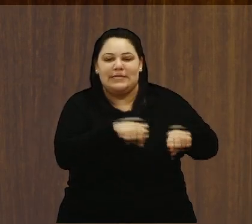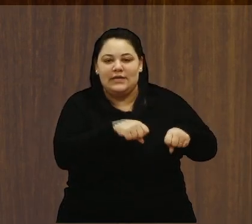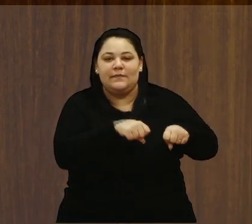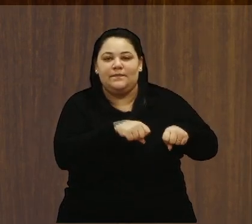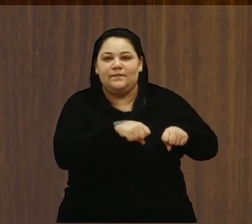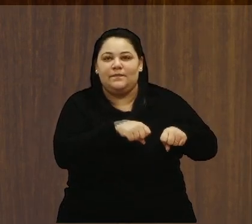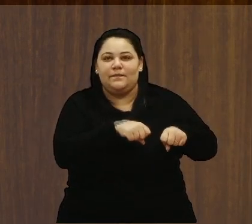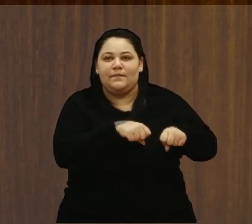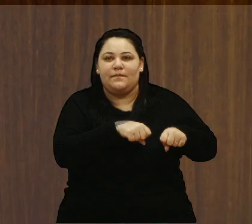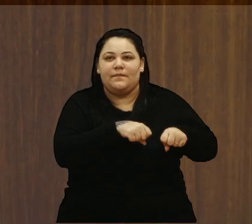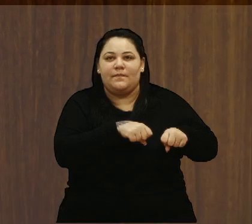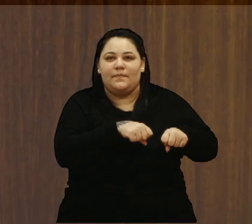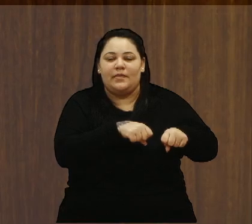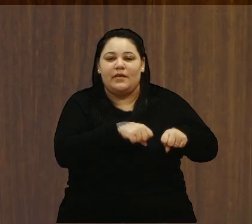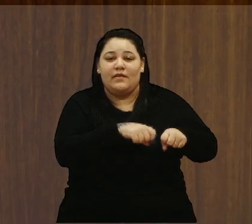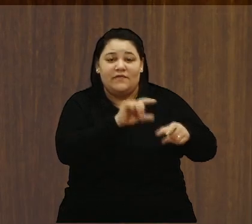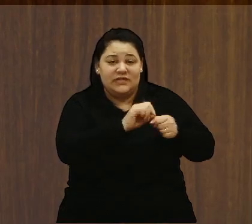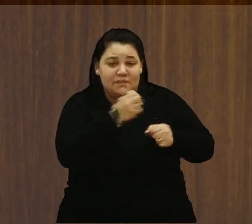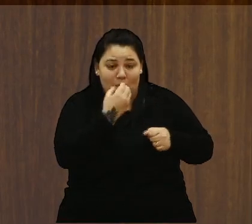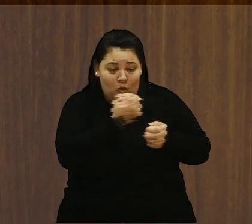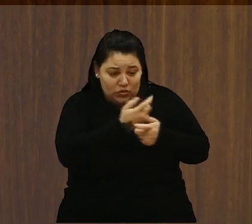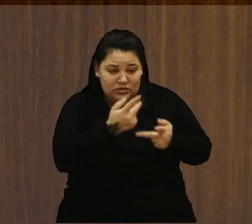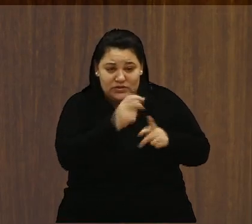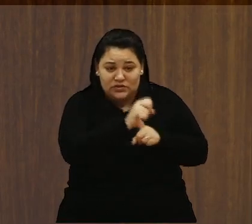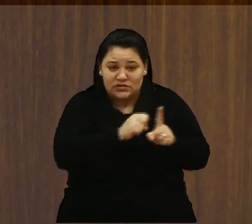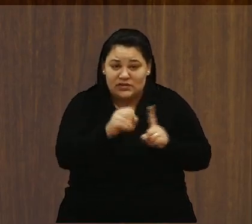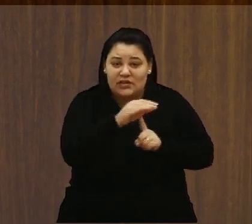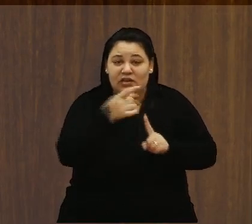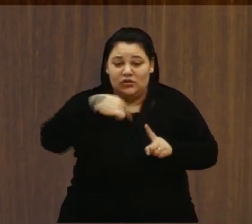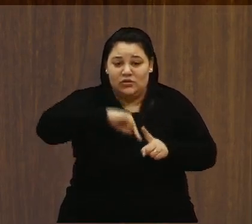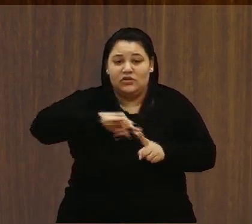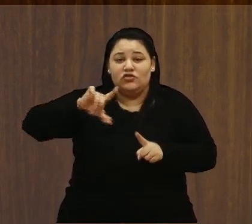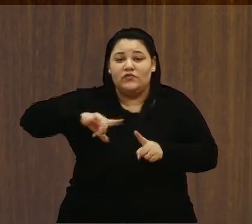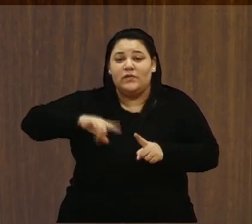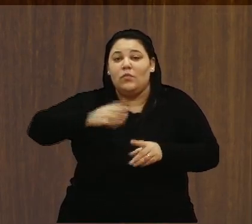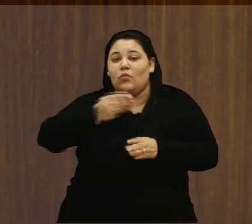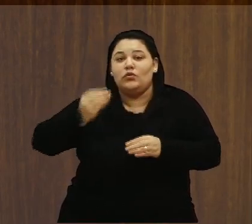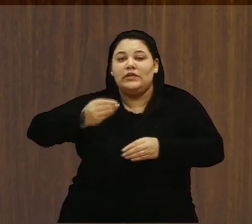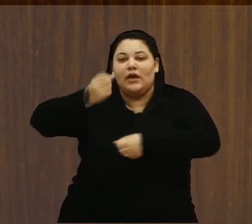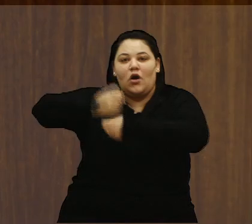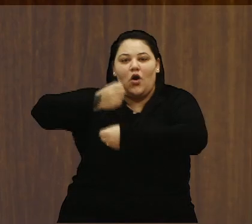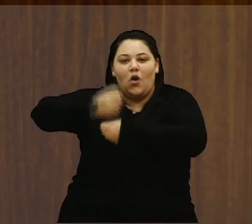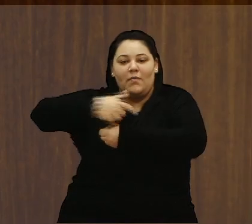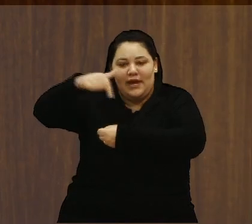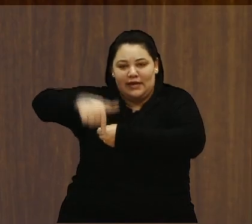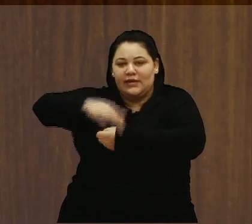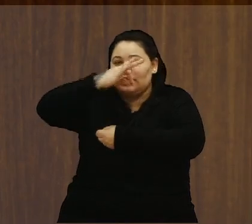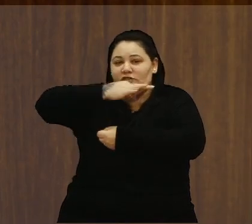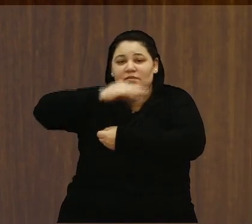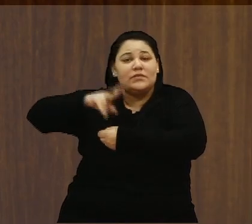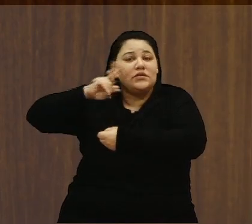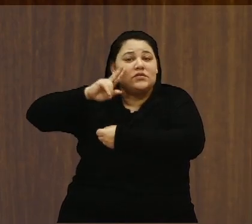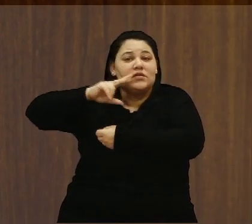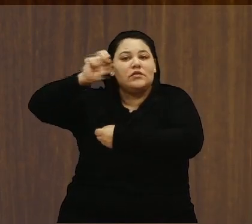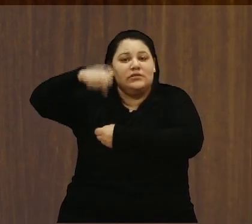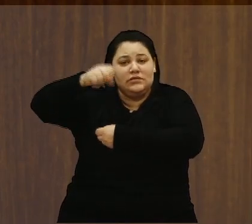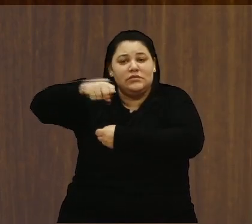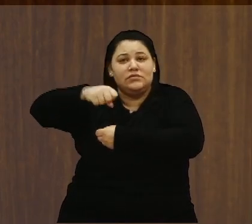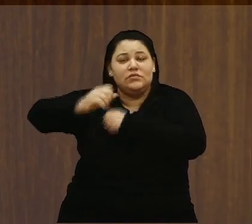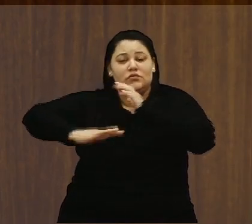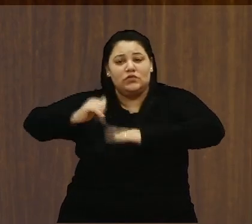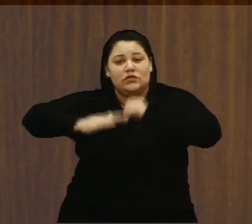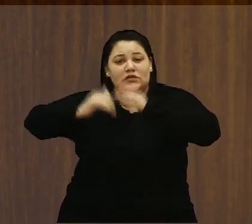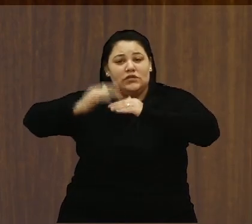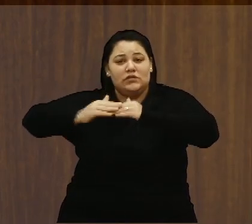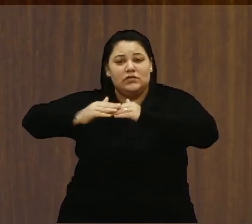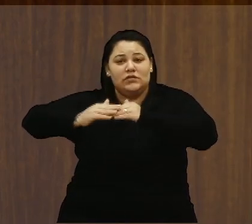uma coisa boa para a sociedade. Nós tivemos muitas obras aqui em Caxias, na história, que foram construídas assim. Na época que... Depois